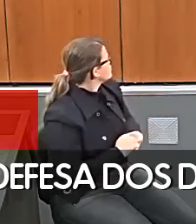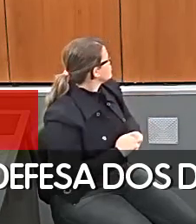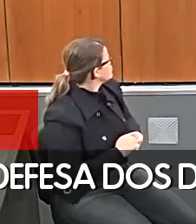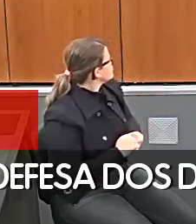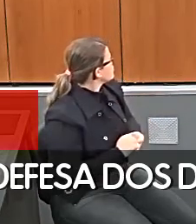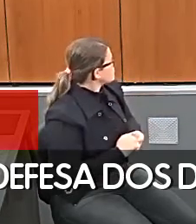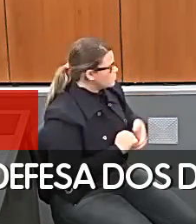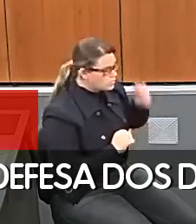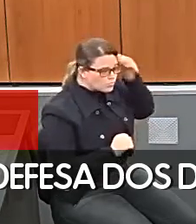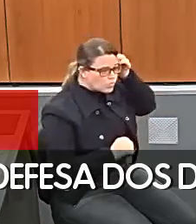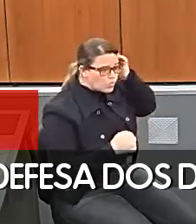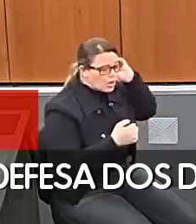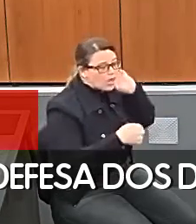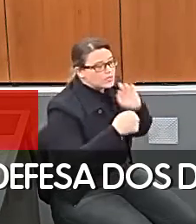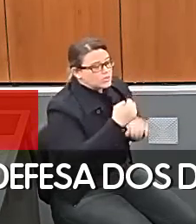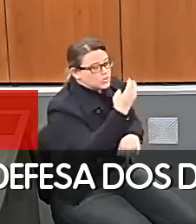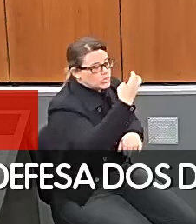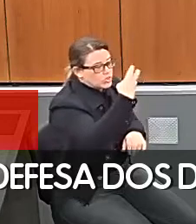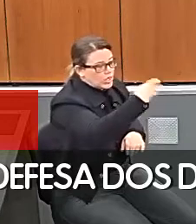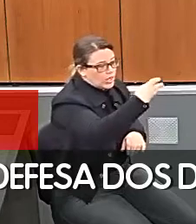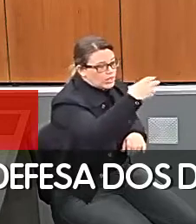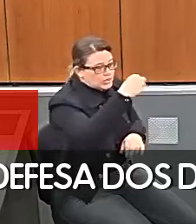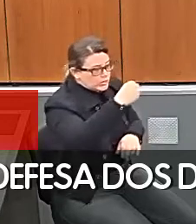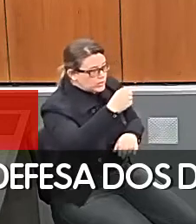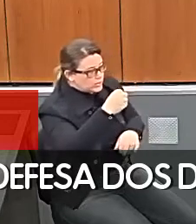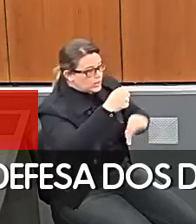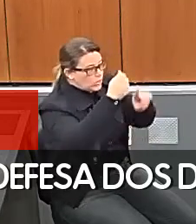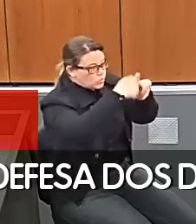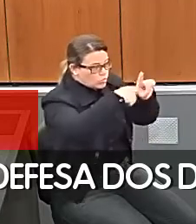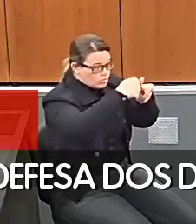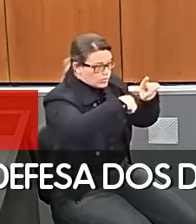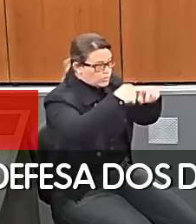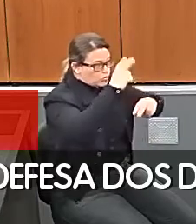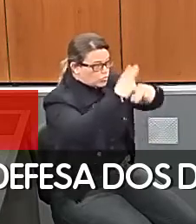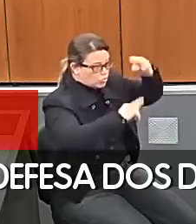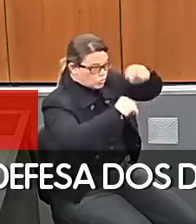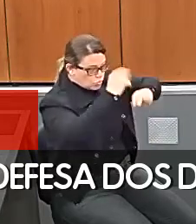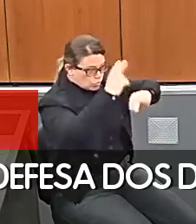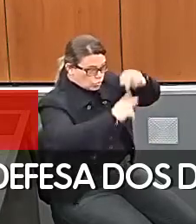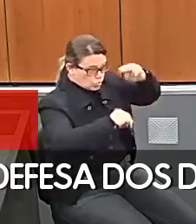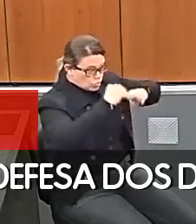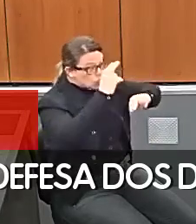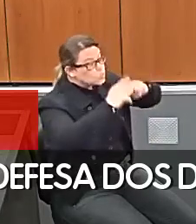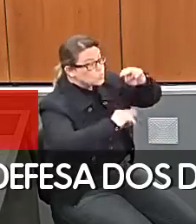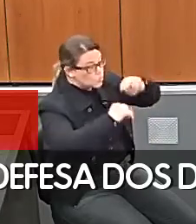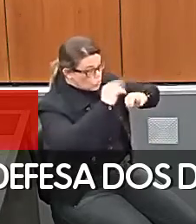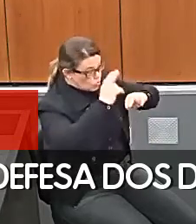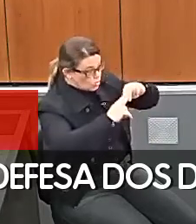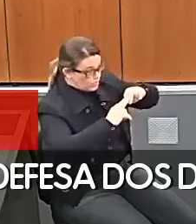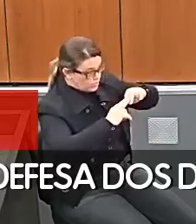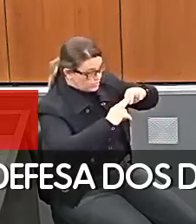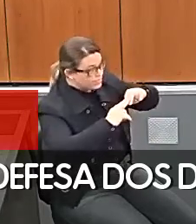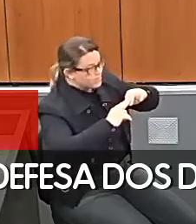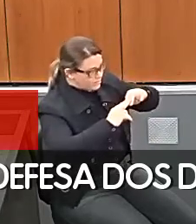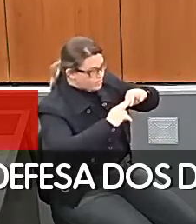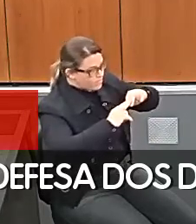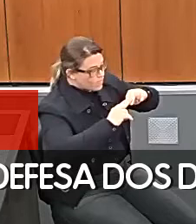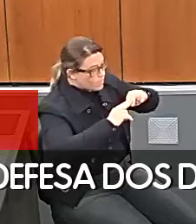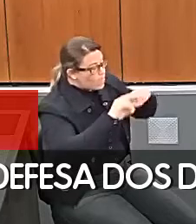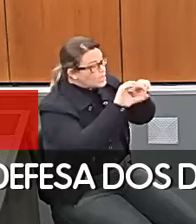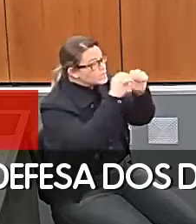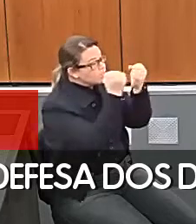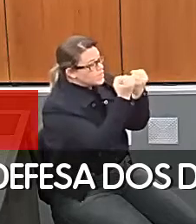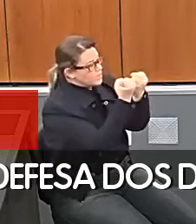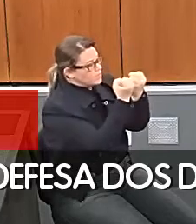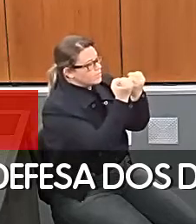data e horário. 30 de junho, o dia todo. 30 de junho. 30 de junho. Então, vai começar a partir das 8 horas, né? Até